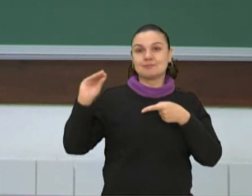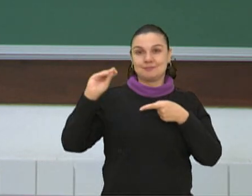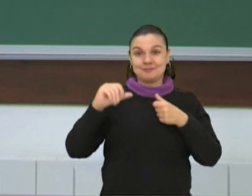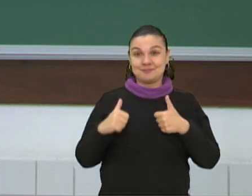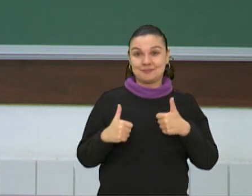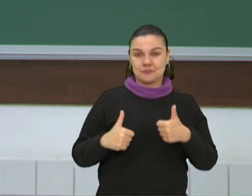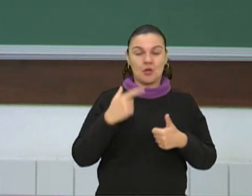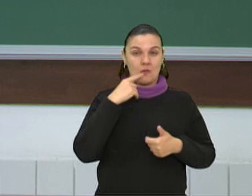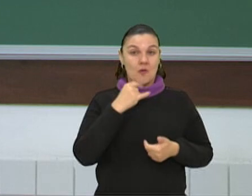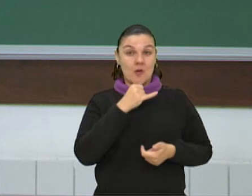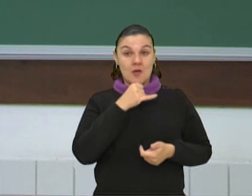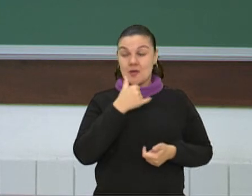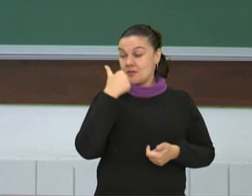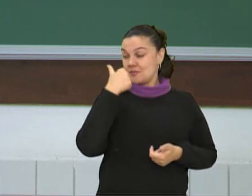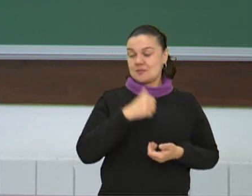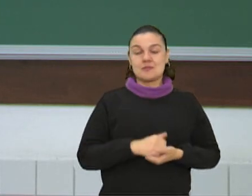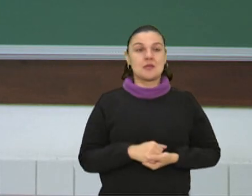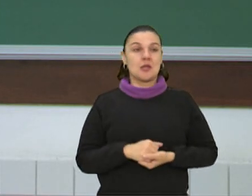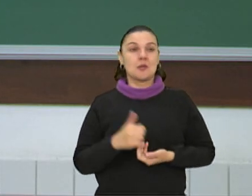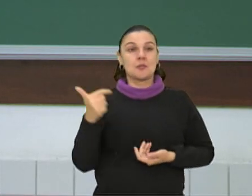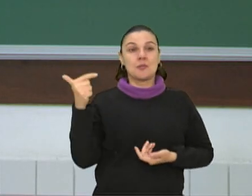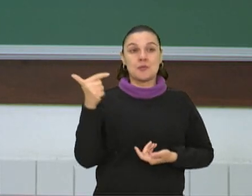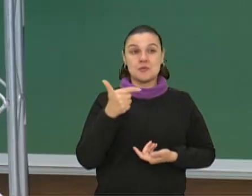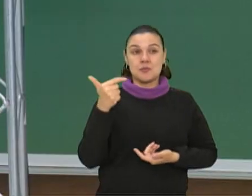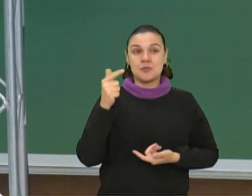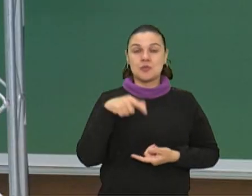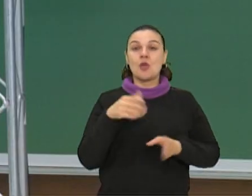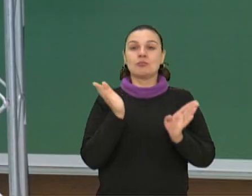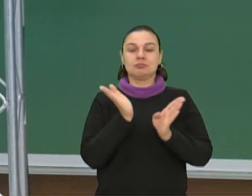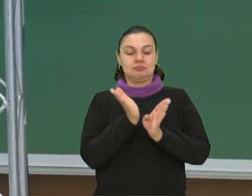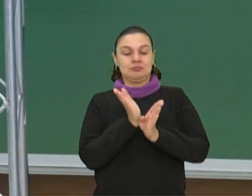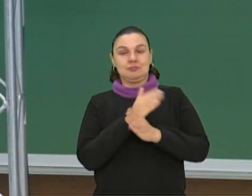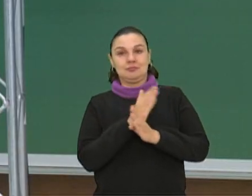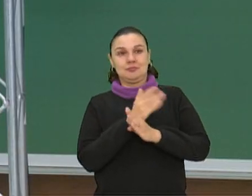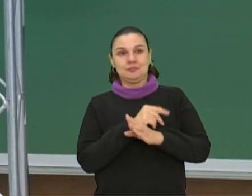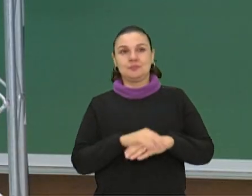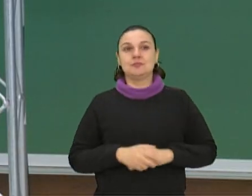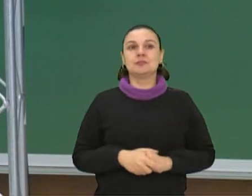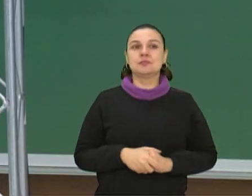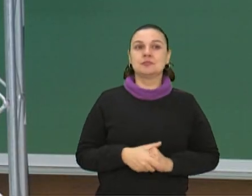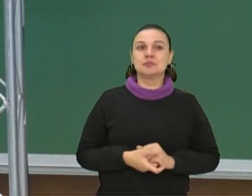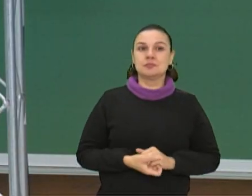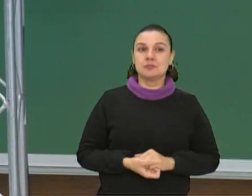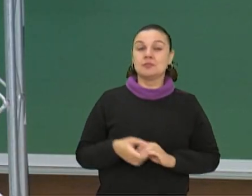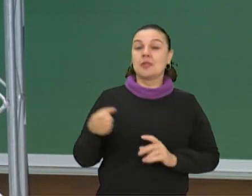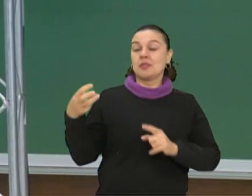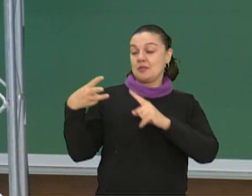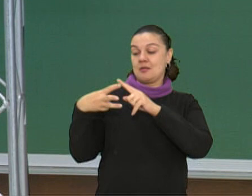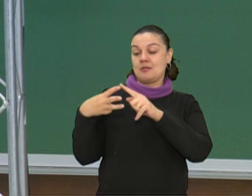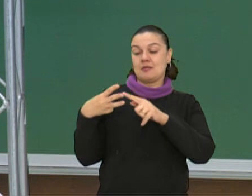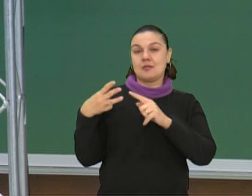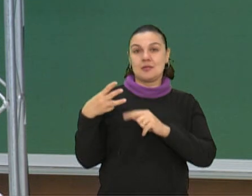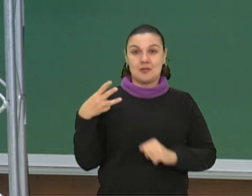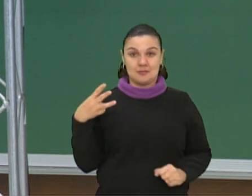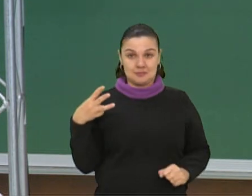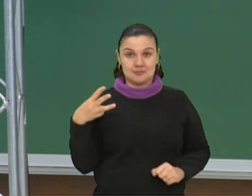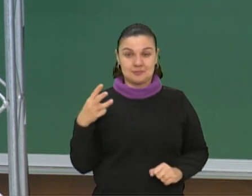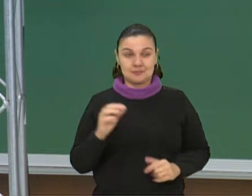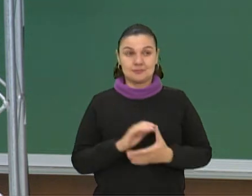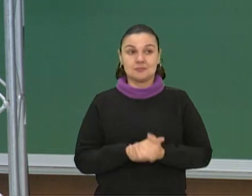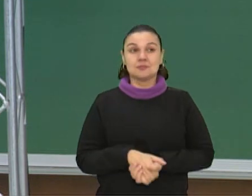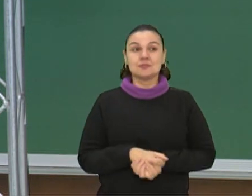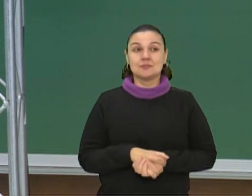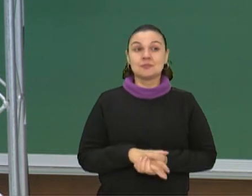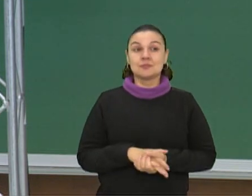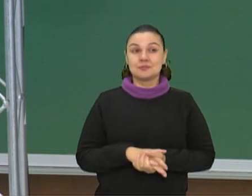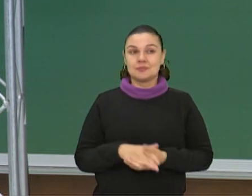tá? Vamos ver agora o segundo modo, que é o subjuntivo. O subjuntivo, ele tem 3 classificações. Na verdade,